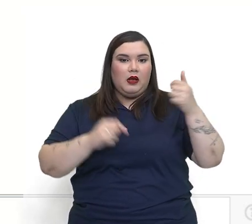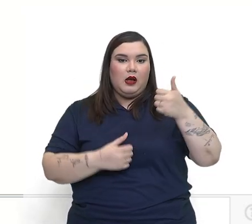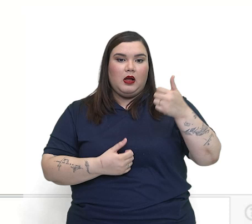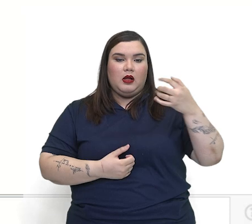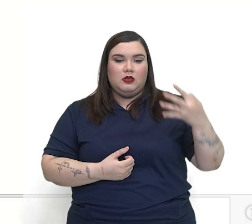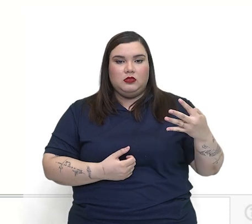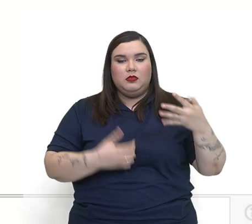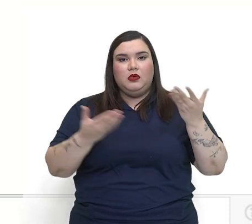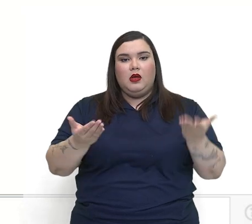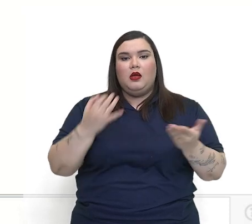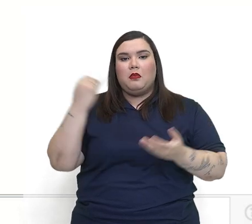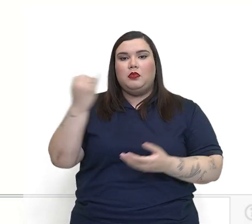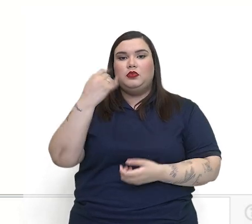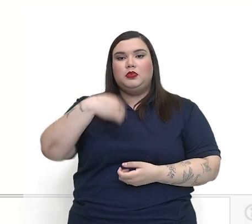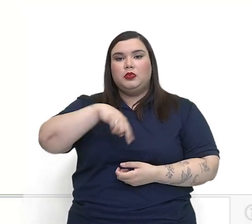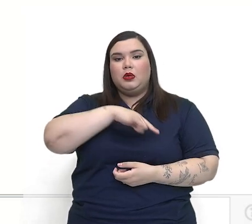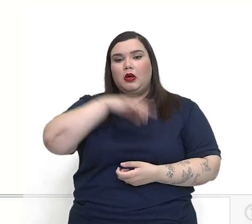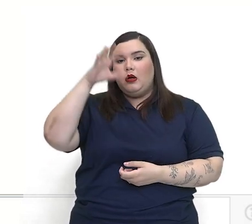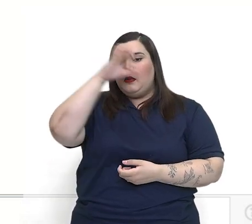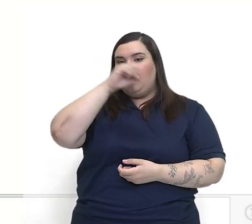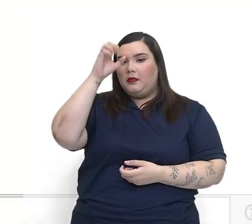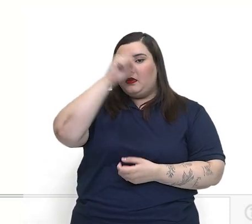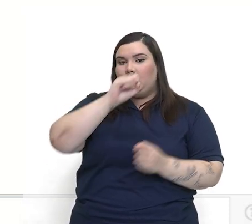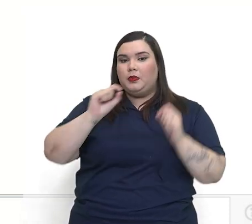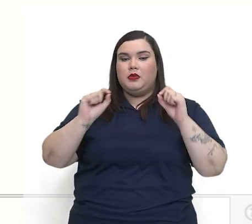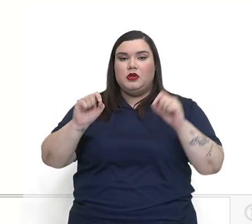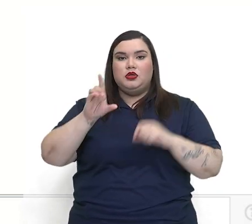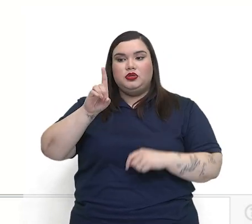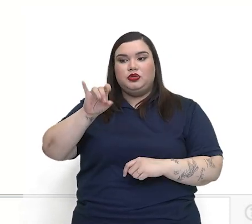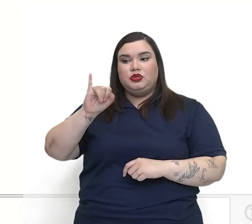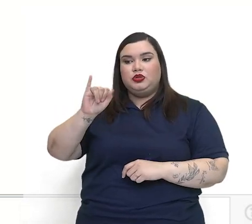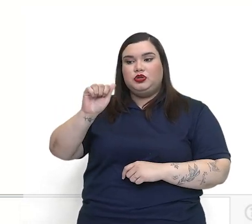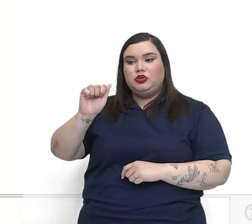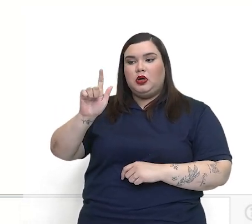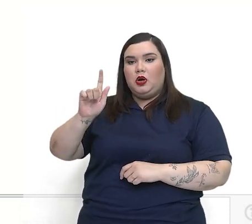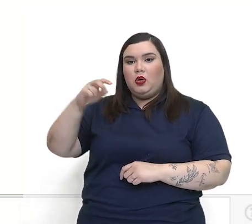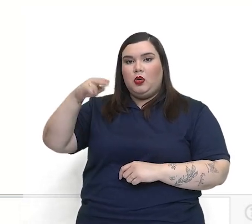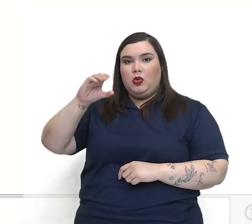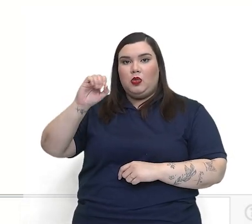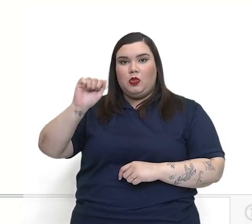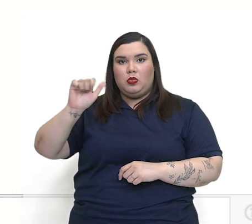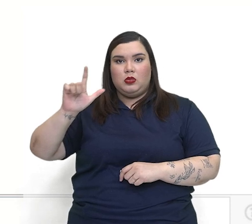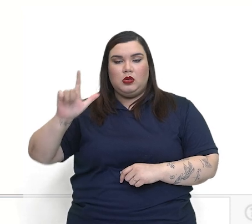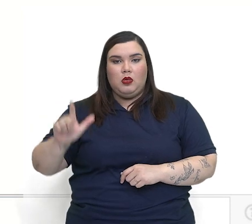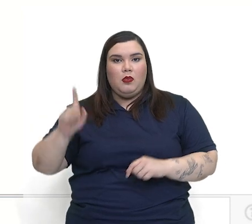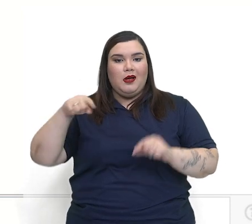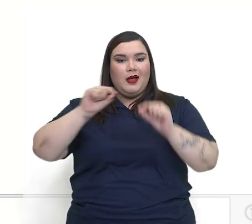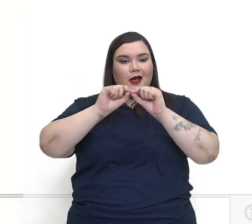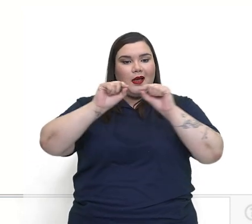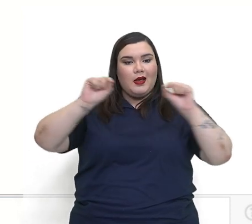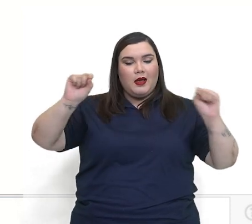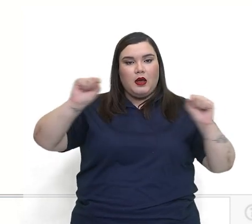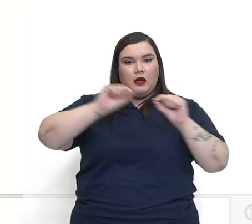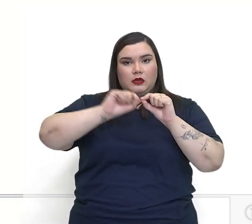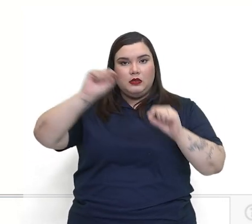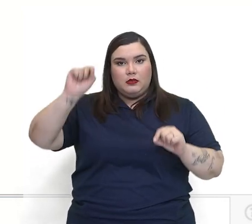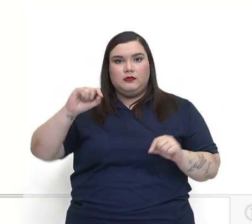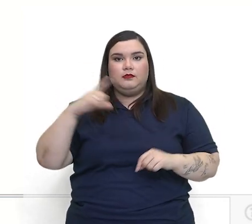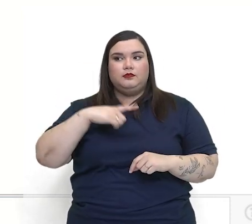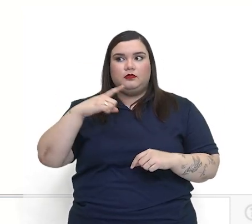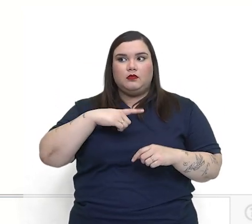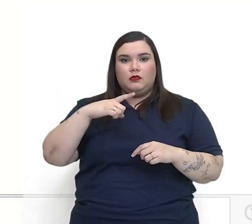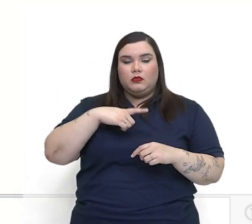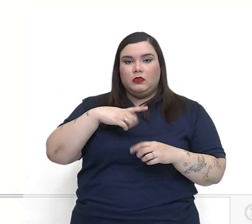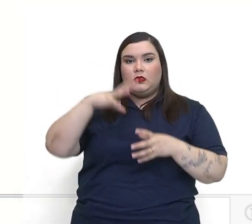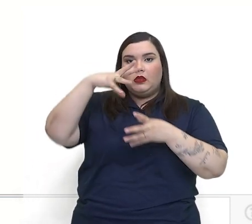o que é importante nós aprendermos aqui, né? O que é diagonal? É um segmento de reta, né, formada por 2 lados, né?